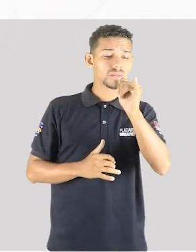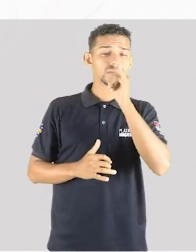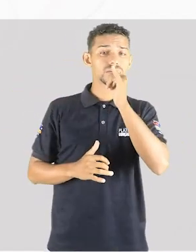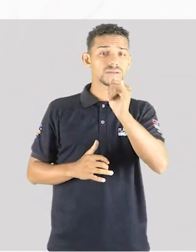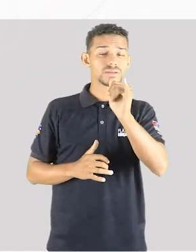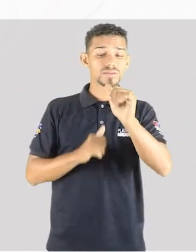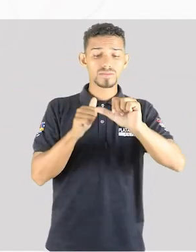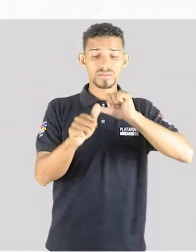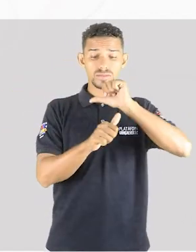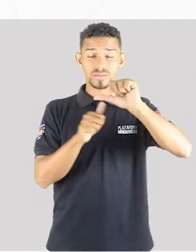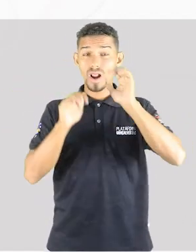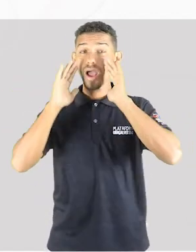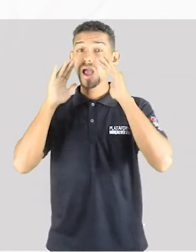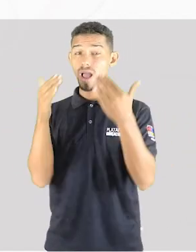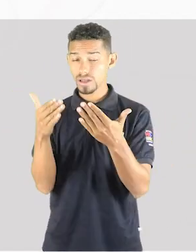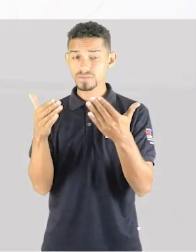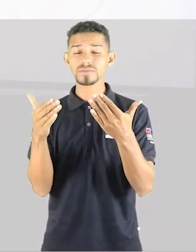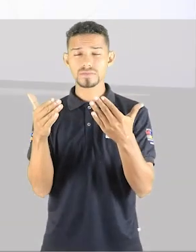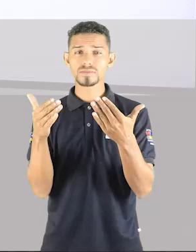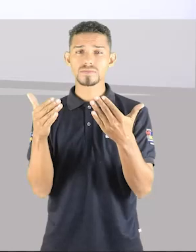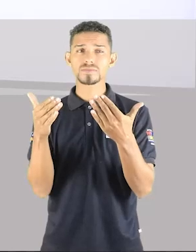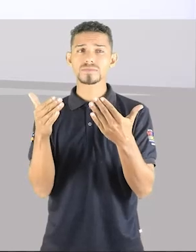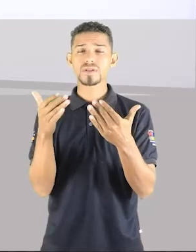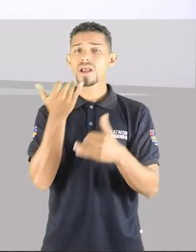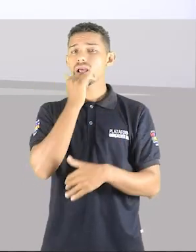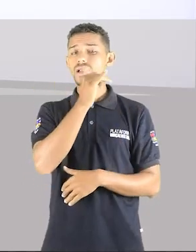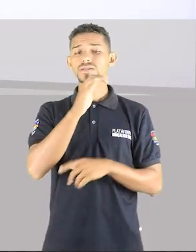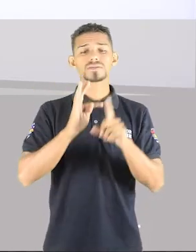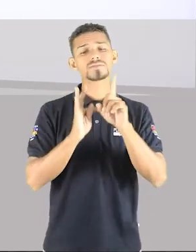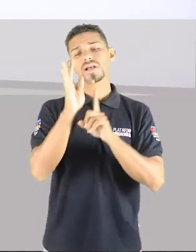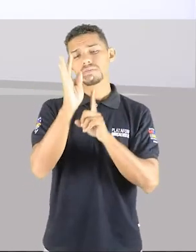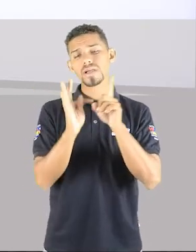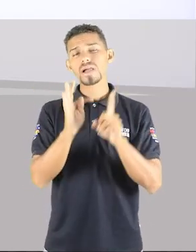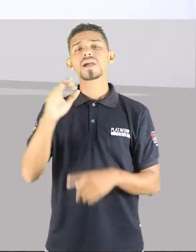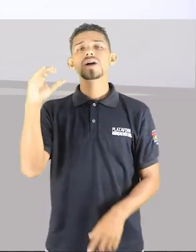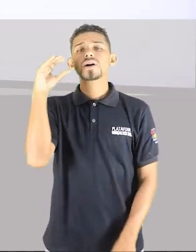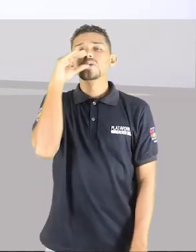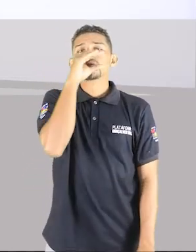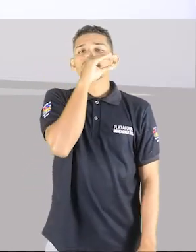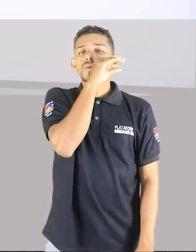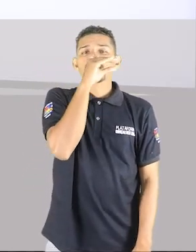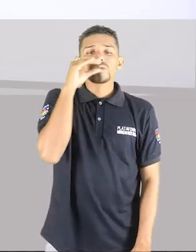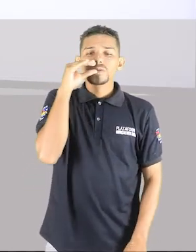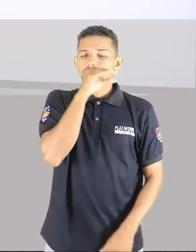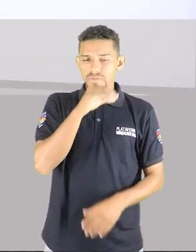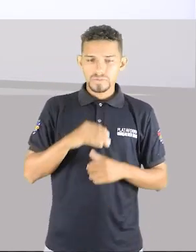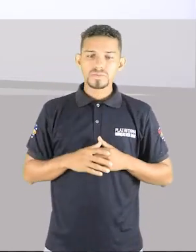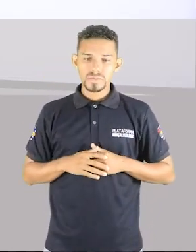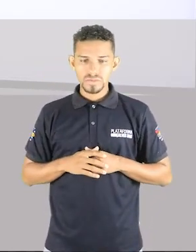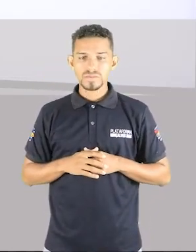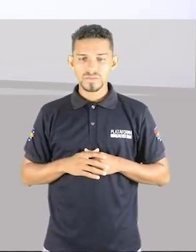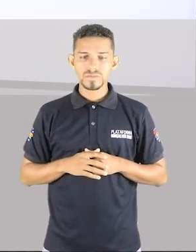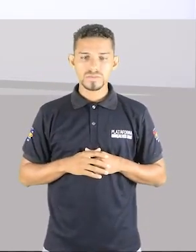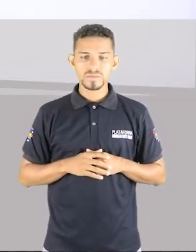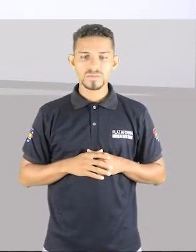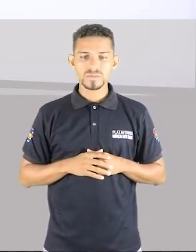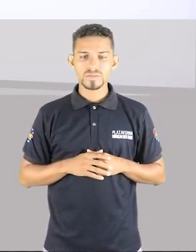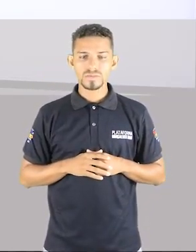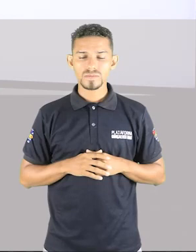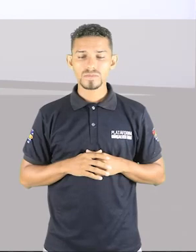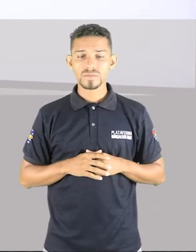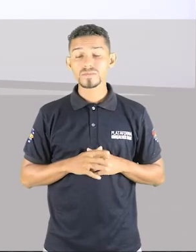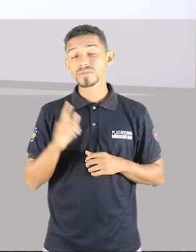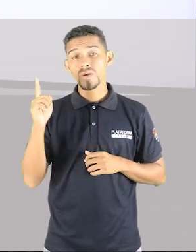elétrica exclusivamente em energia térmica que é calor tá então são